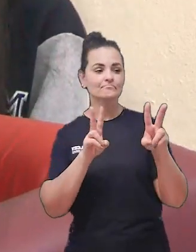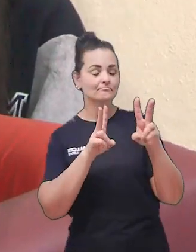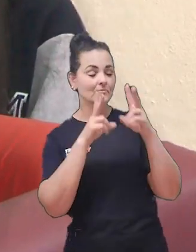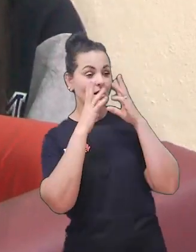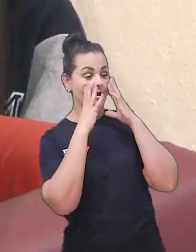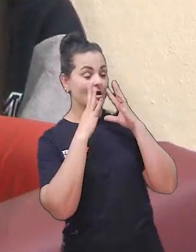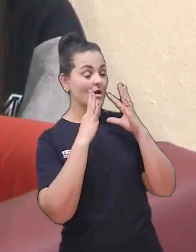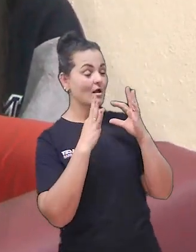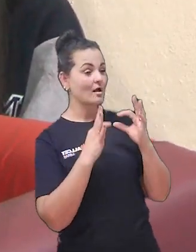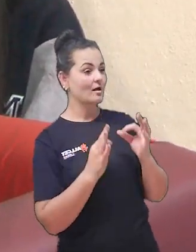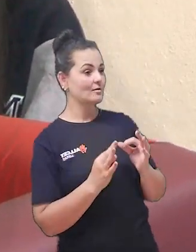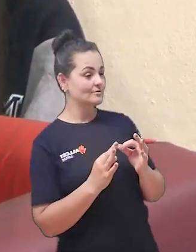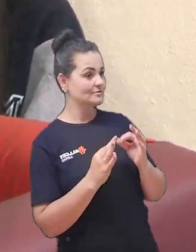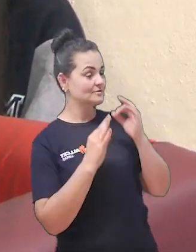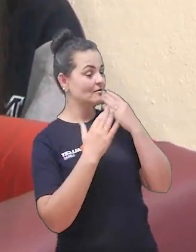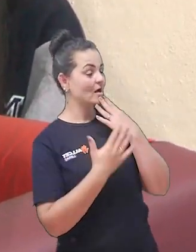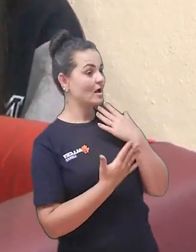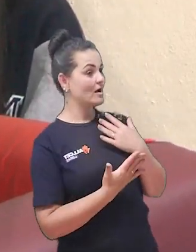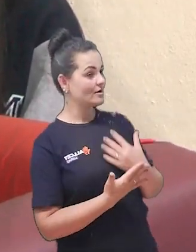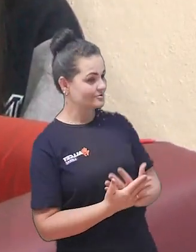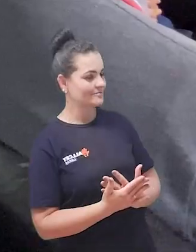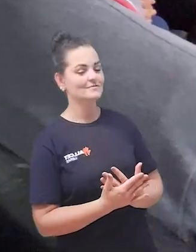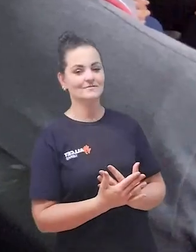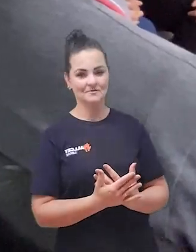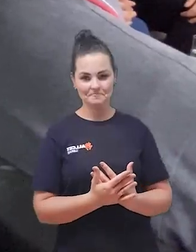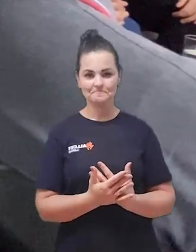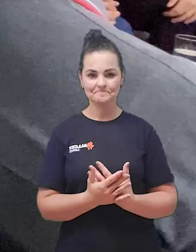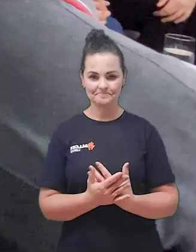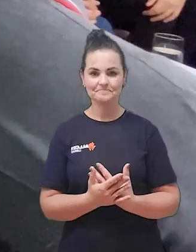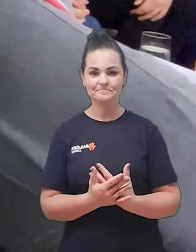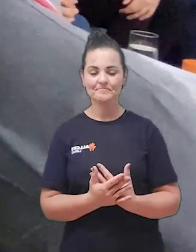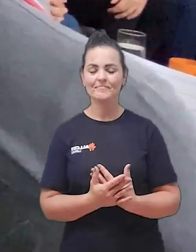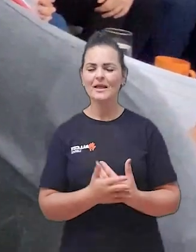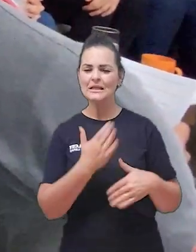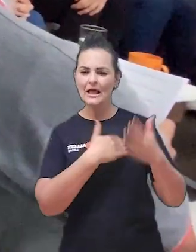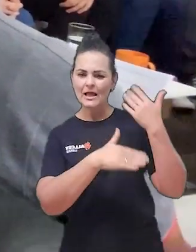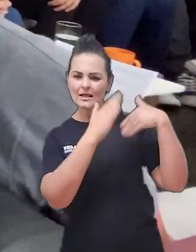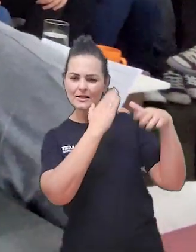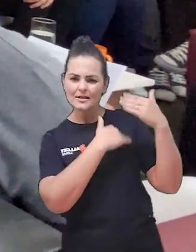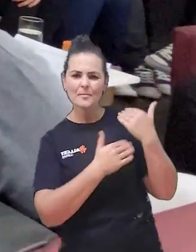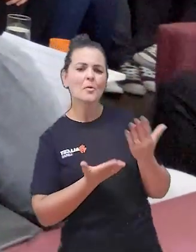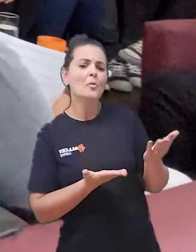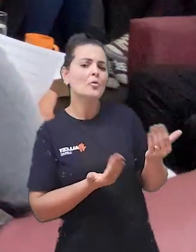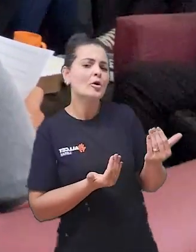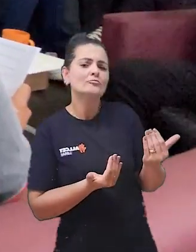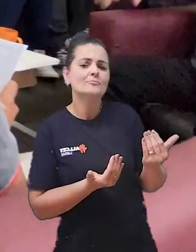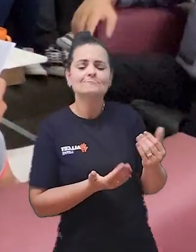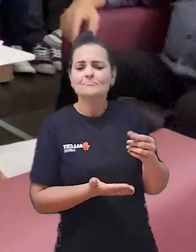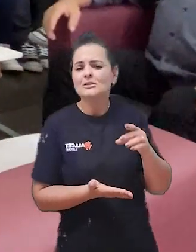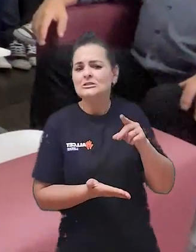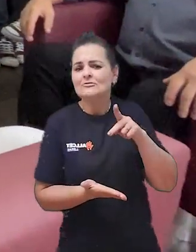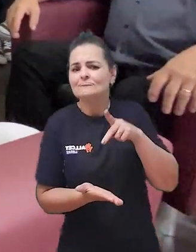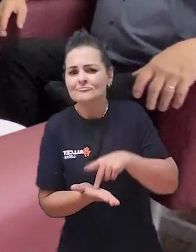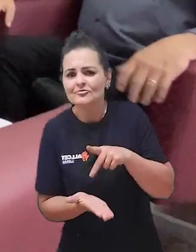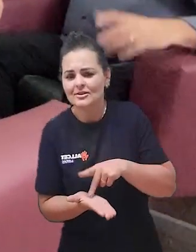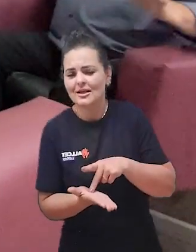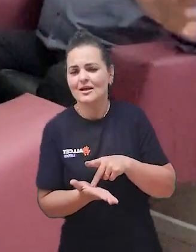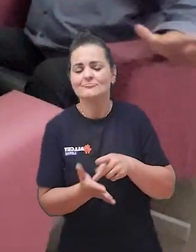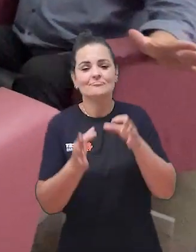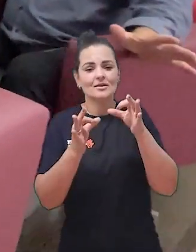certo entusiasmo. Não tinha no meu tempo de guri ainda, não tinha alguma coisa firmado na minha